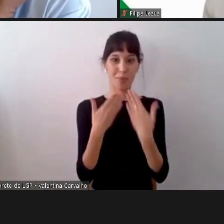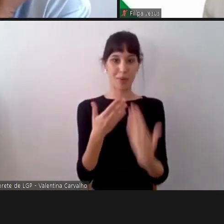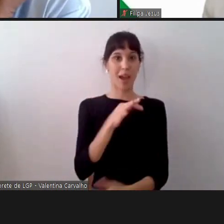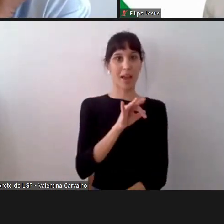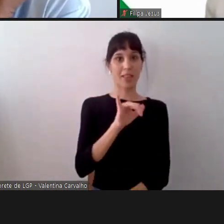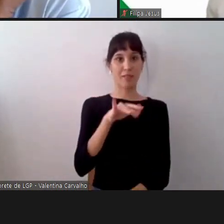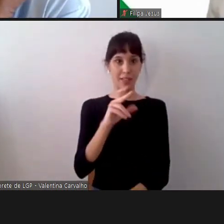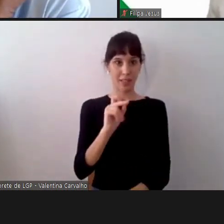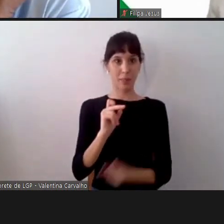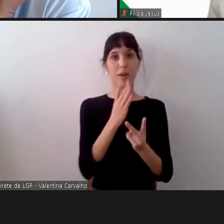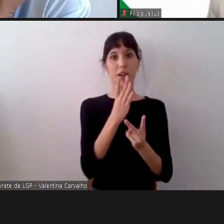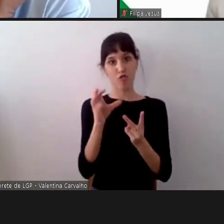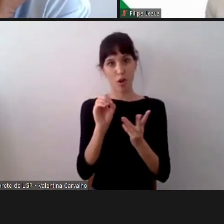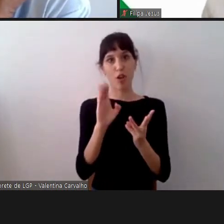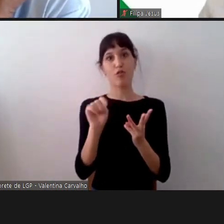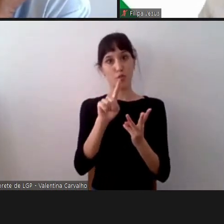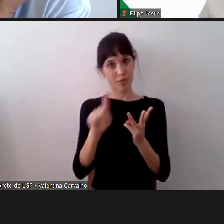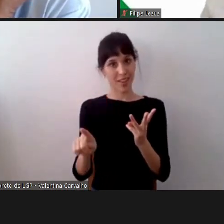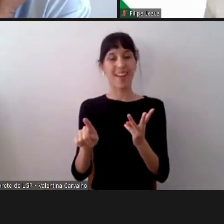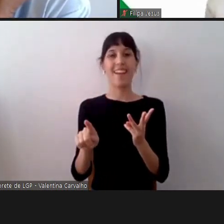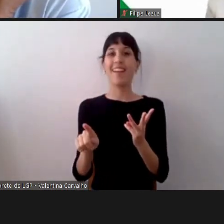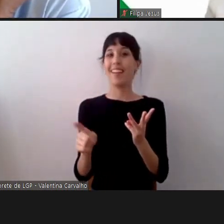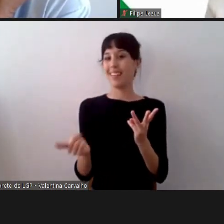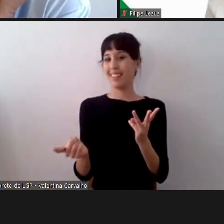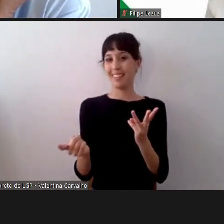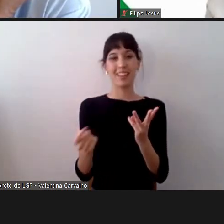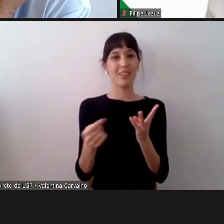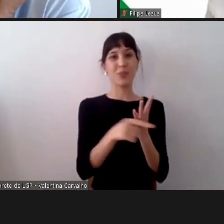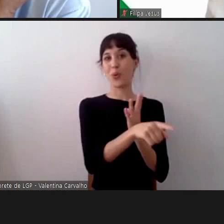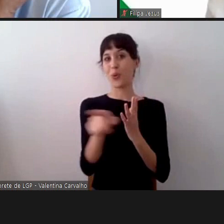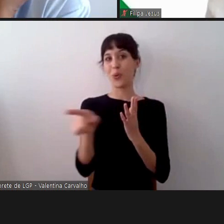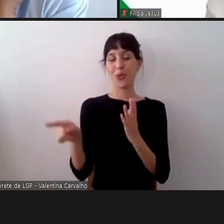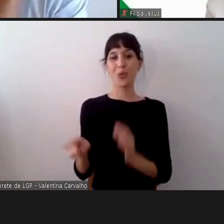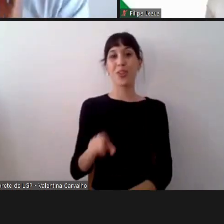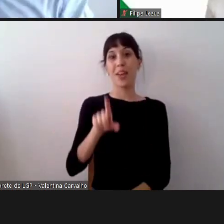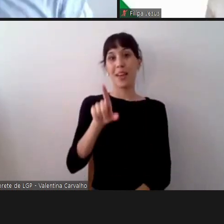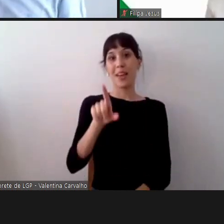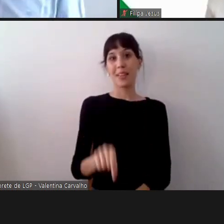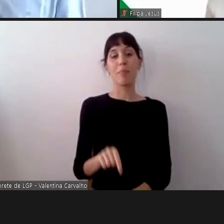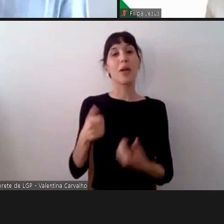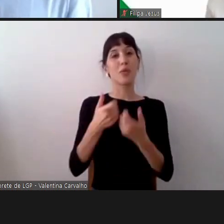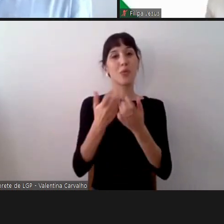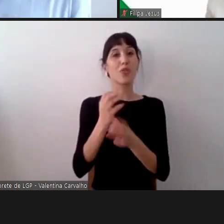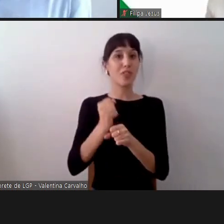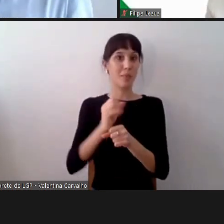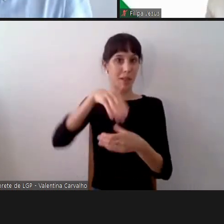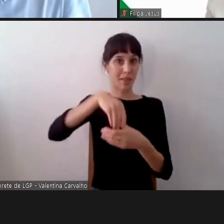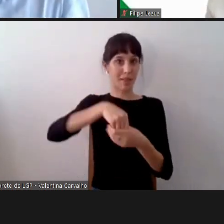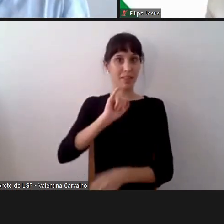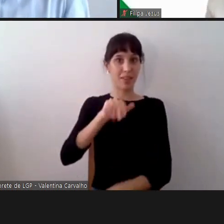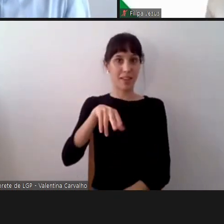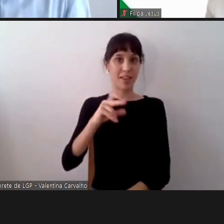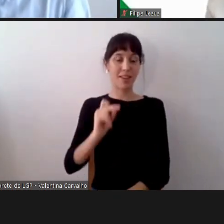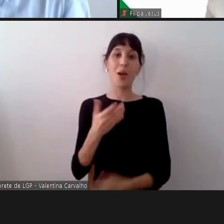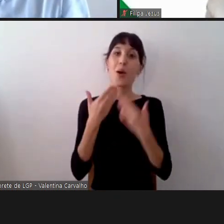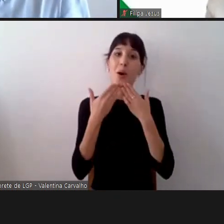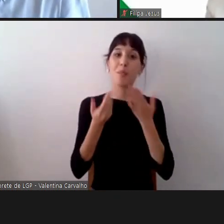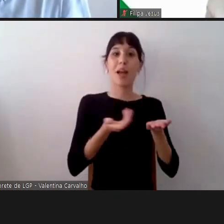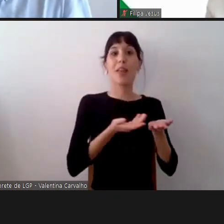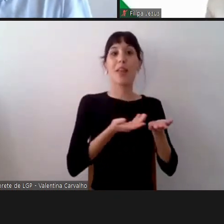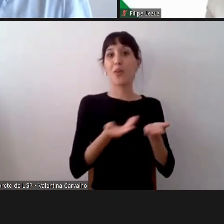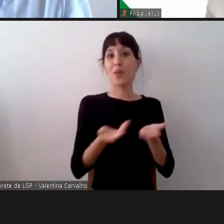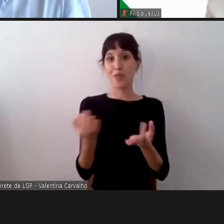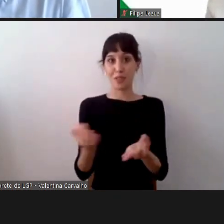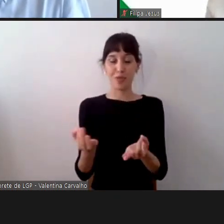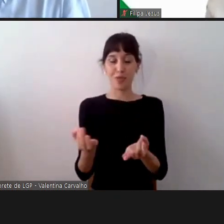ao João, ao José, a todo também o staff do INA, muito obrigada por este simpático convite, por